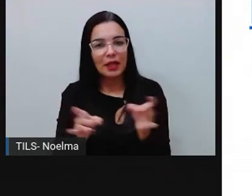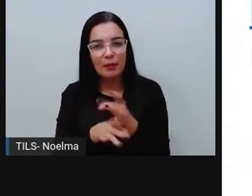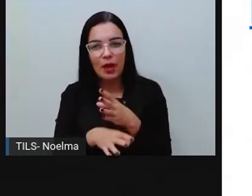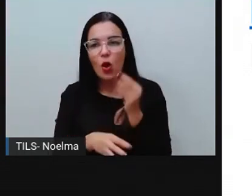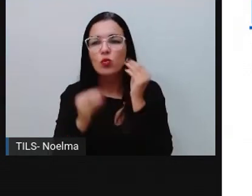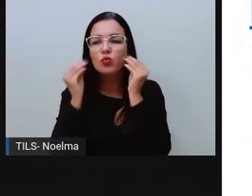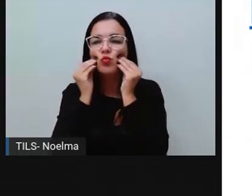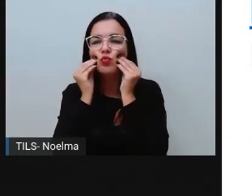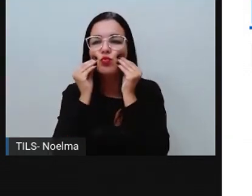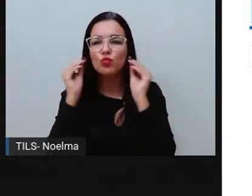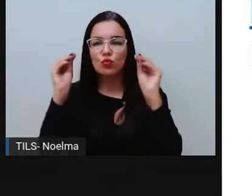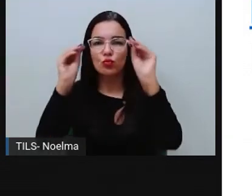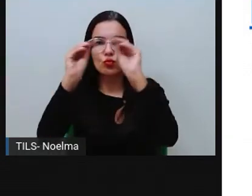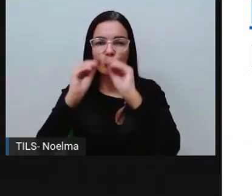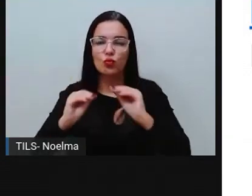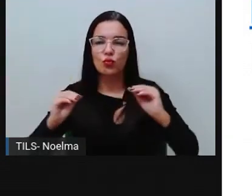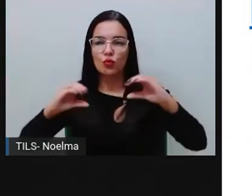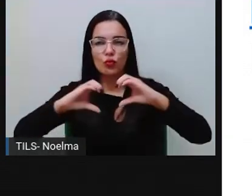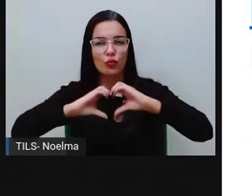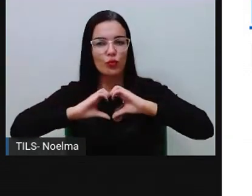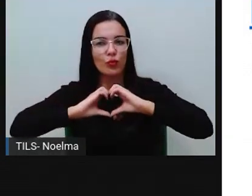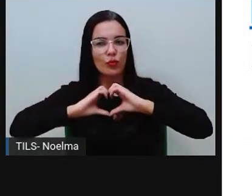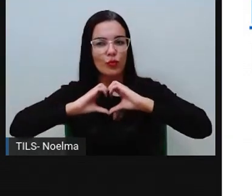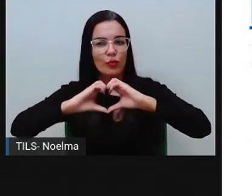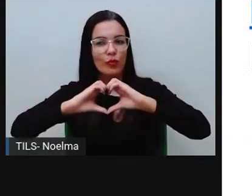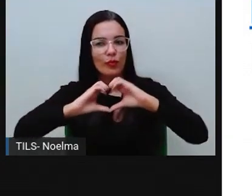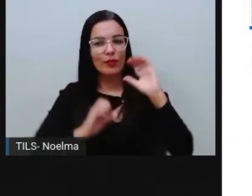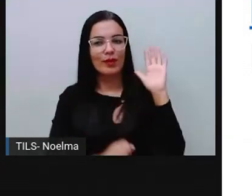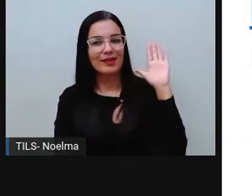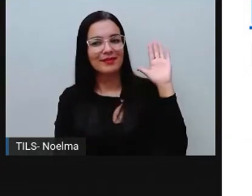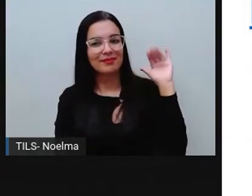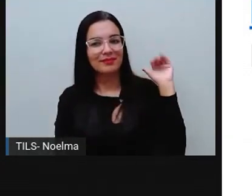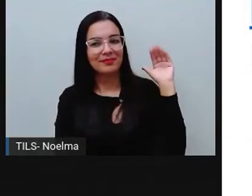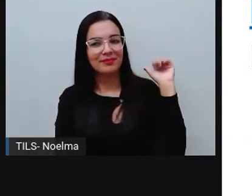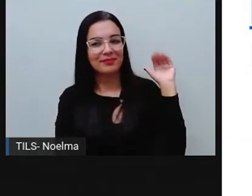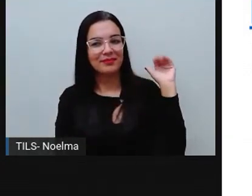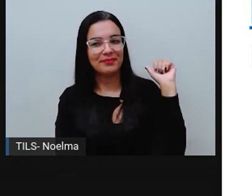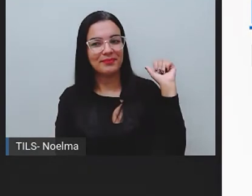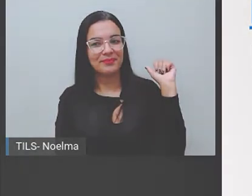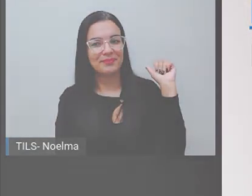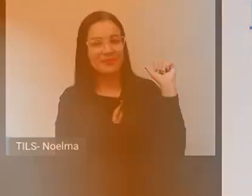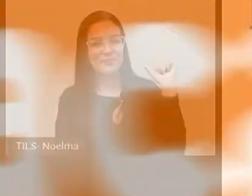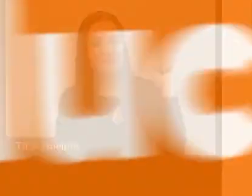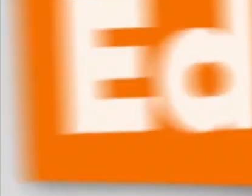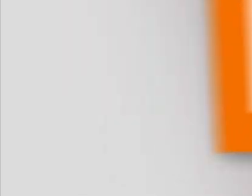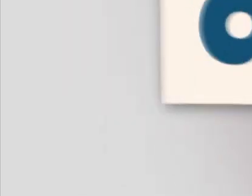Beijão no coração de cada um de vocês e até a próxima aula. Tchau, tchau.